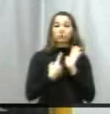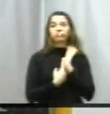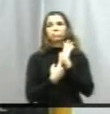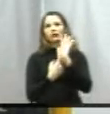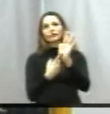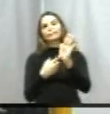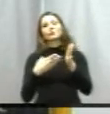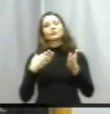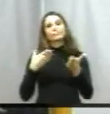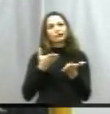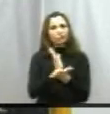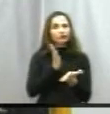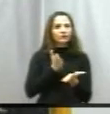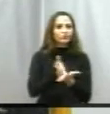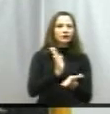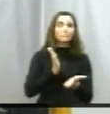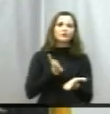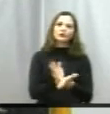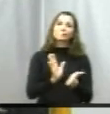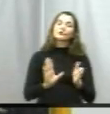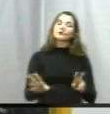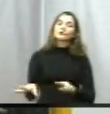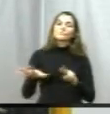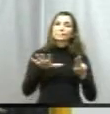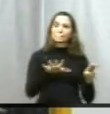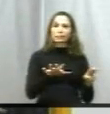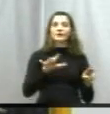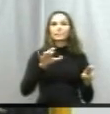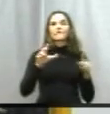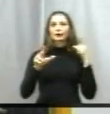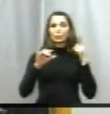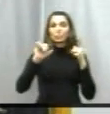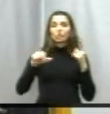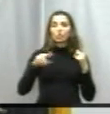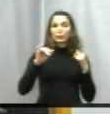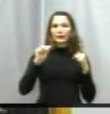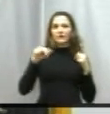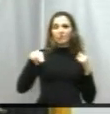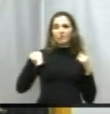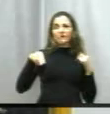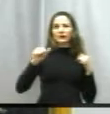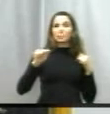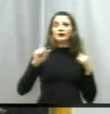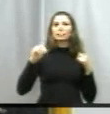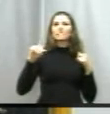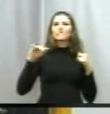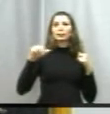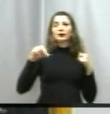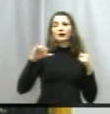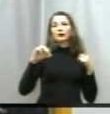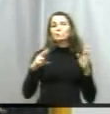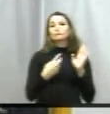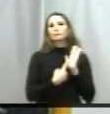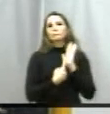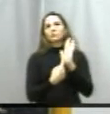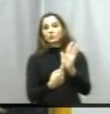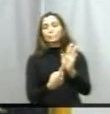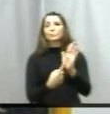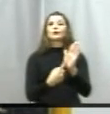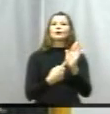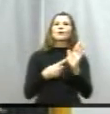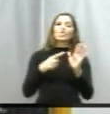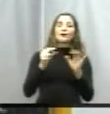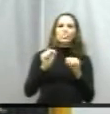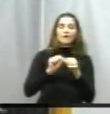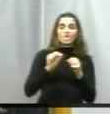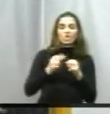indo, vamos chegar. Essa semana, a vereadora Juliana Damos já apontou a questão da reformulação da lei da Câmara dos Estudantes,